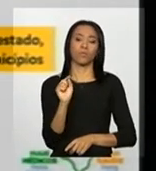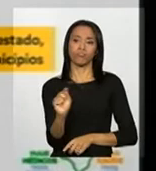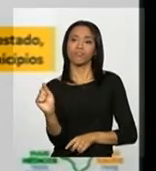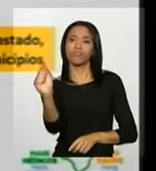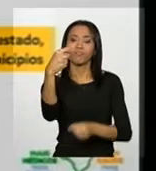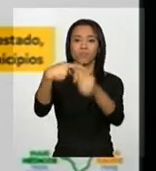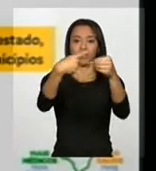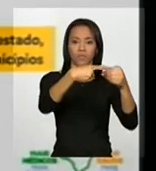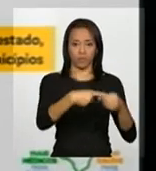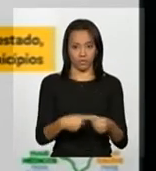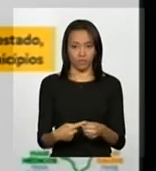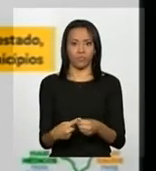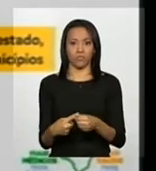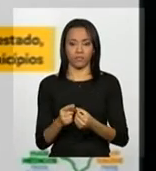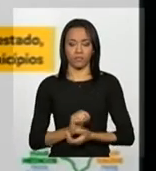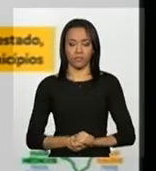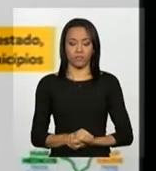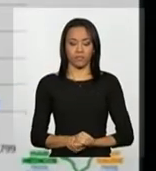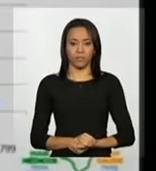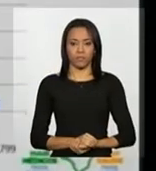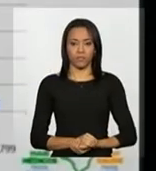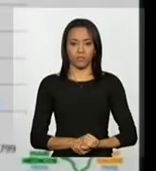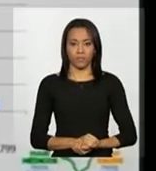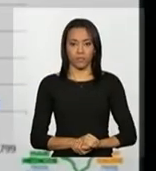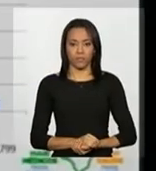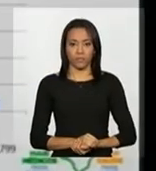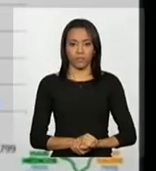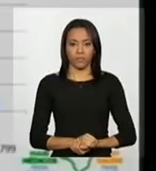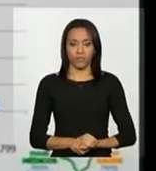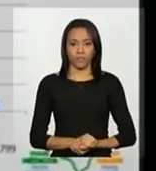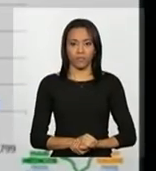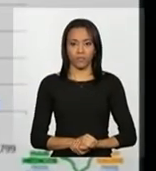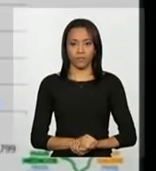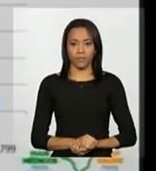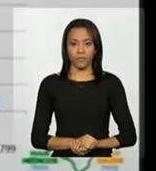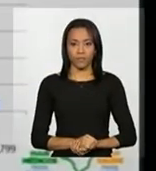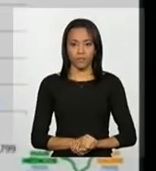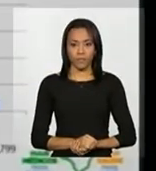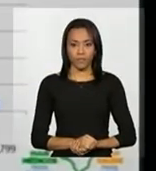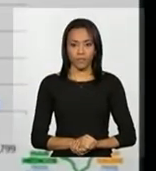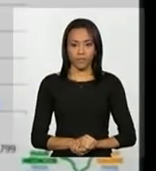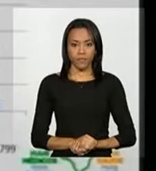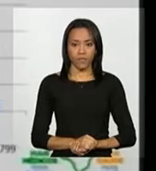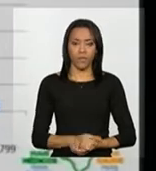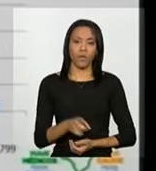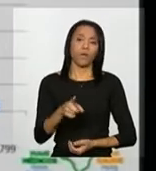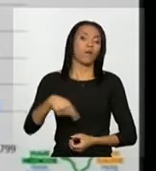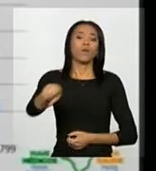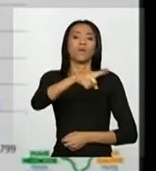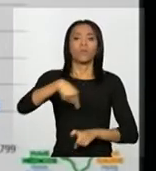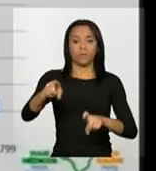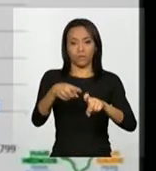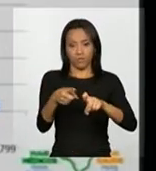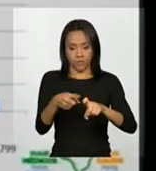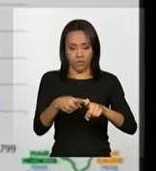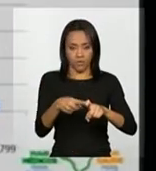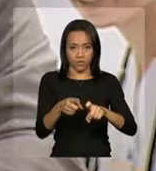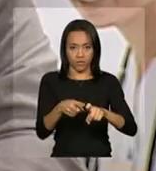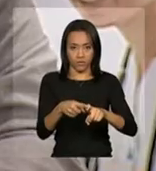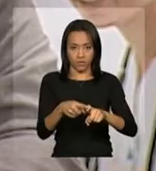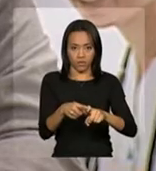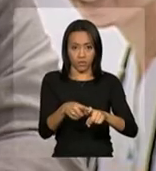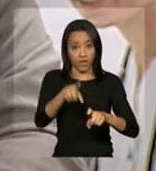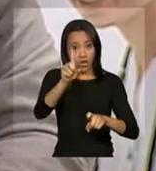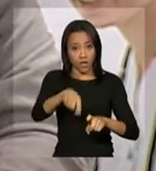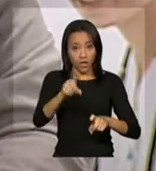e que estão entre 701 próximo ah os médicos eh que são do